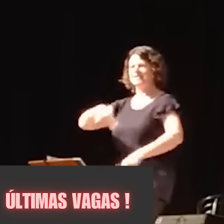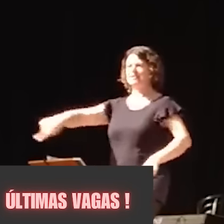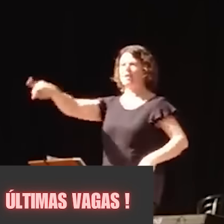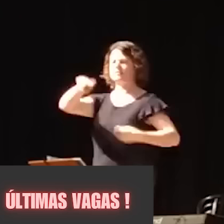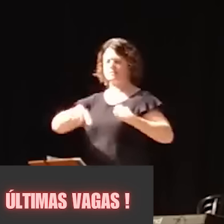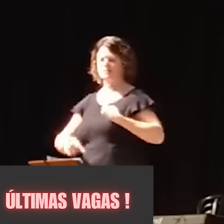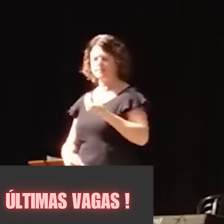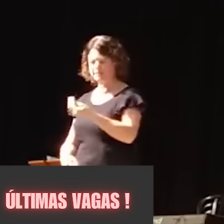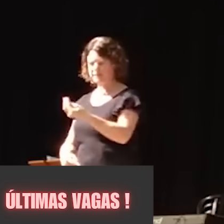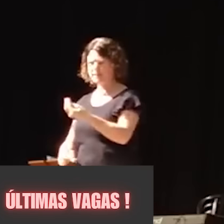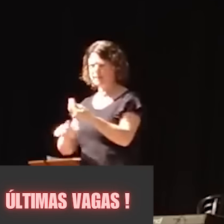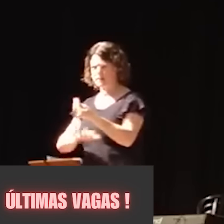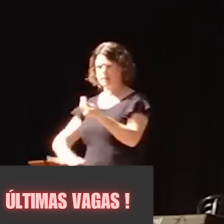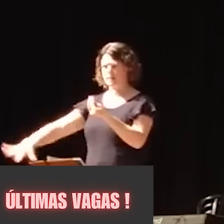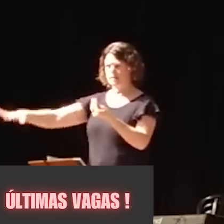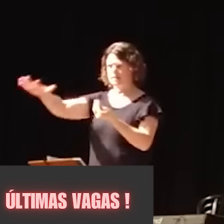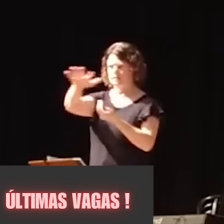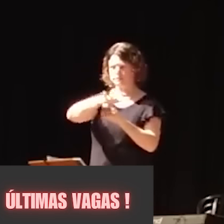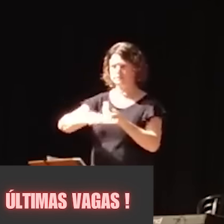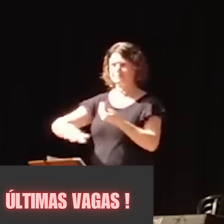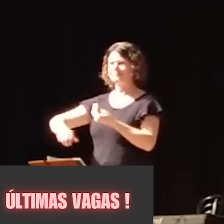é uma realidade